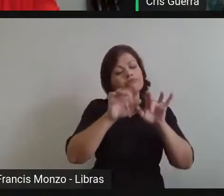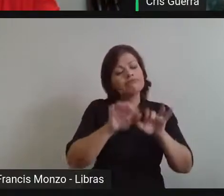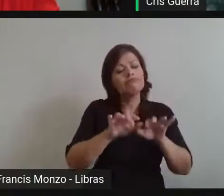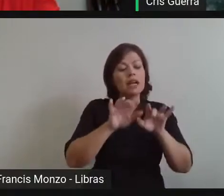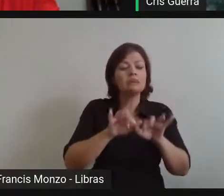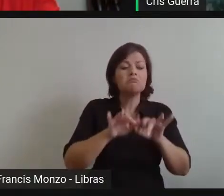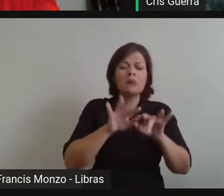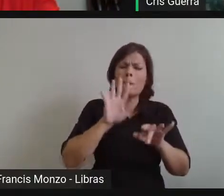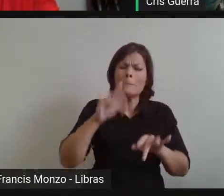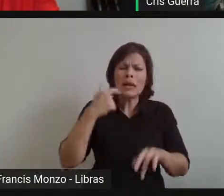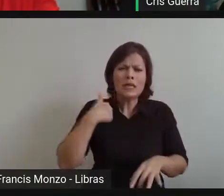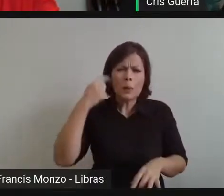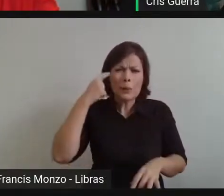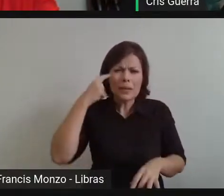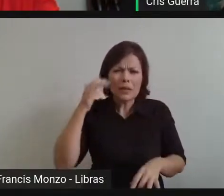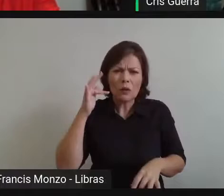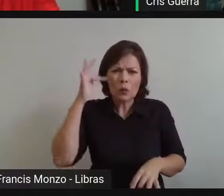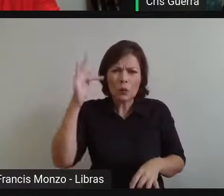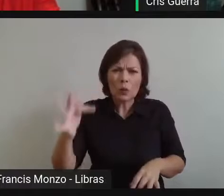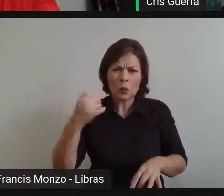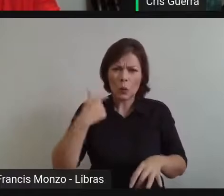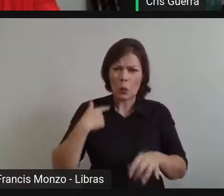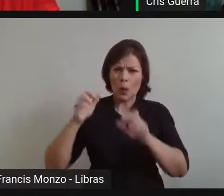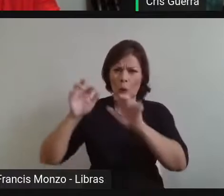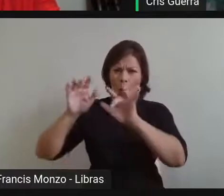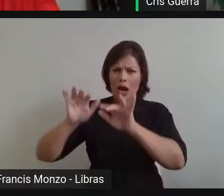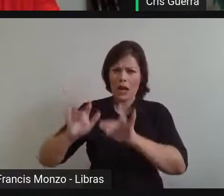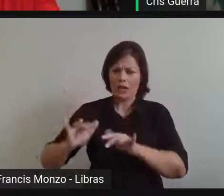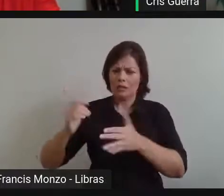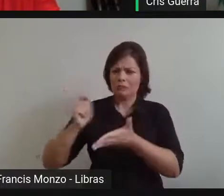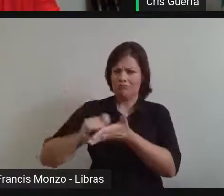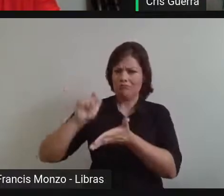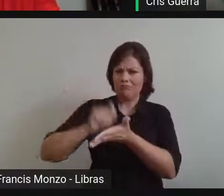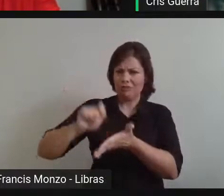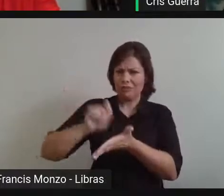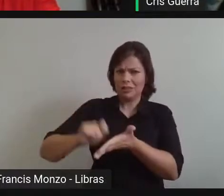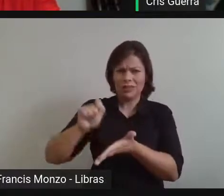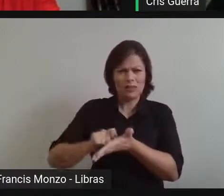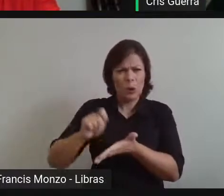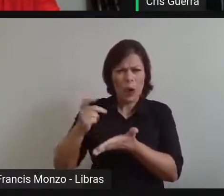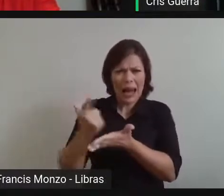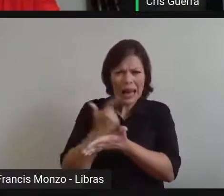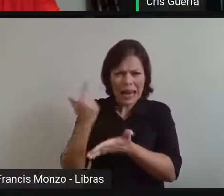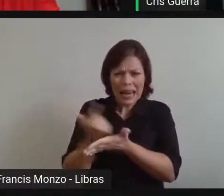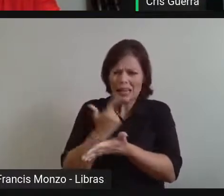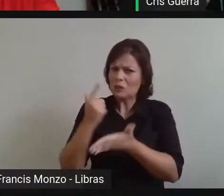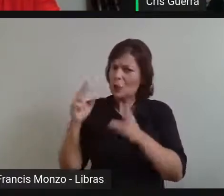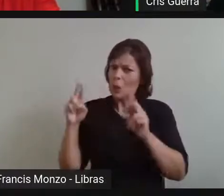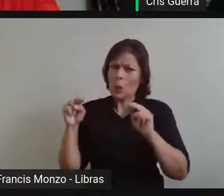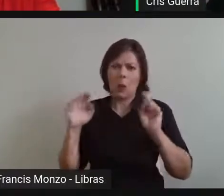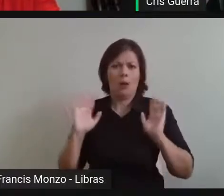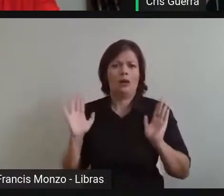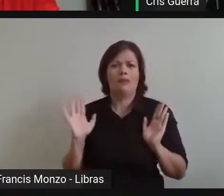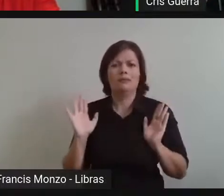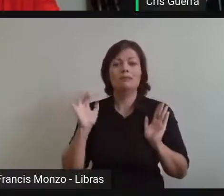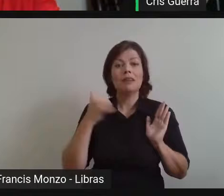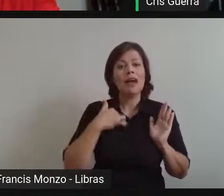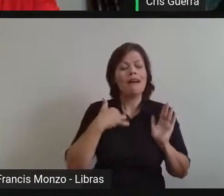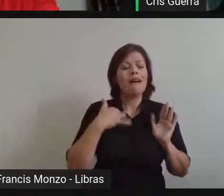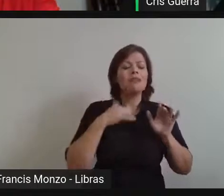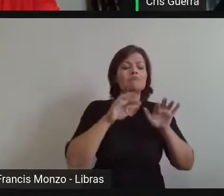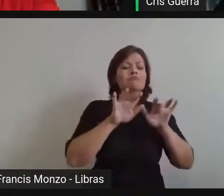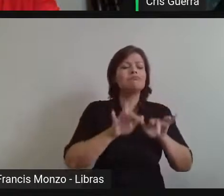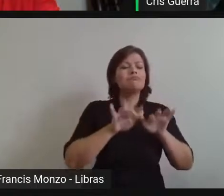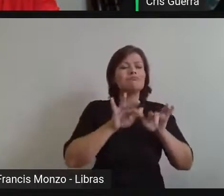né? E eu estou indo para o meu 7º livro. Eu era redatora publicitária, assalariada, e de repente me tornei